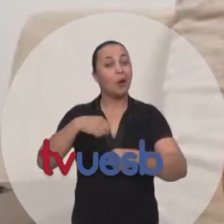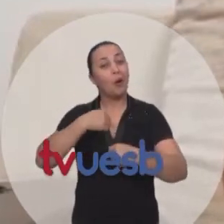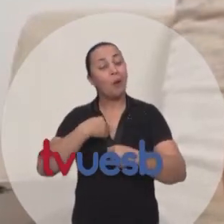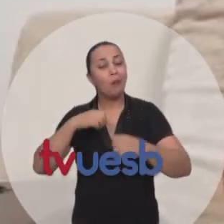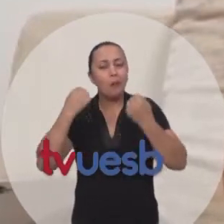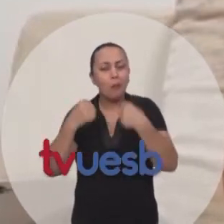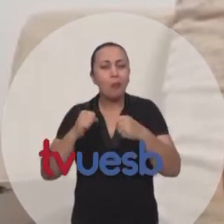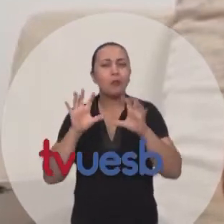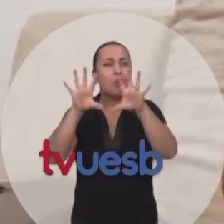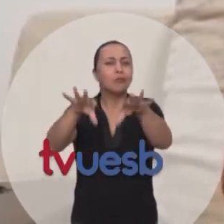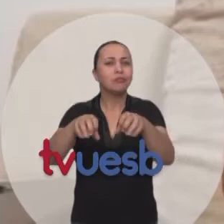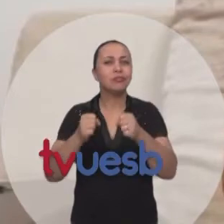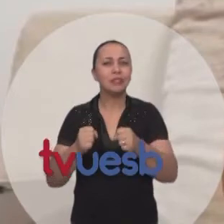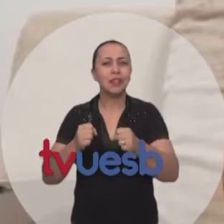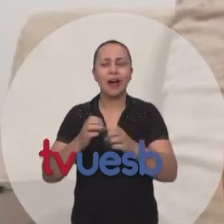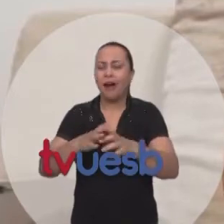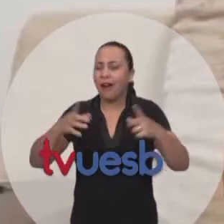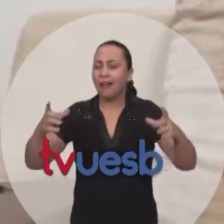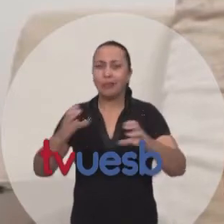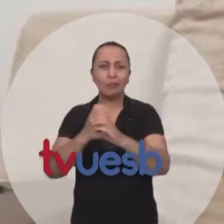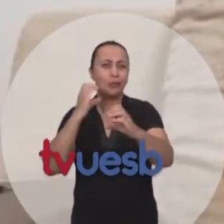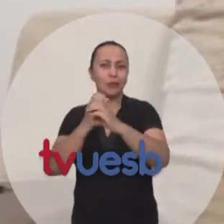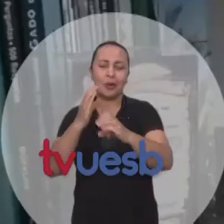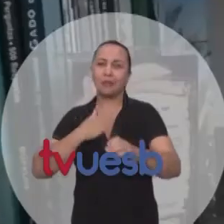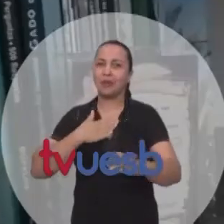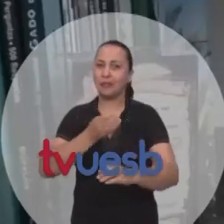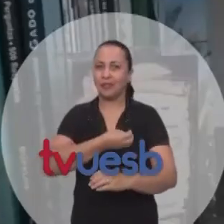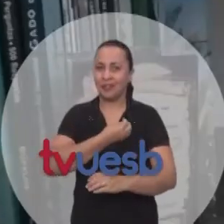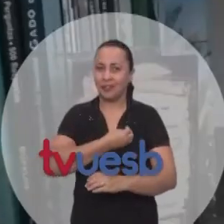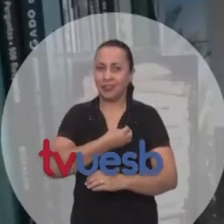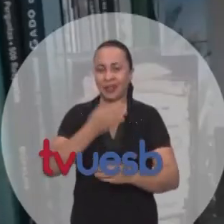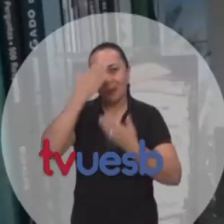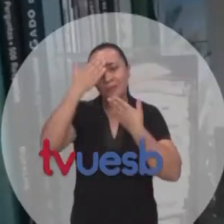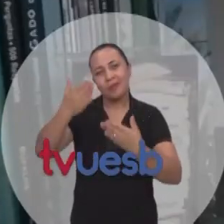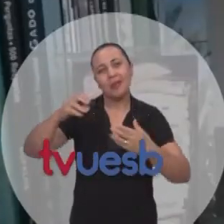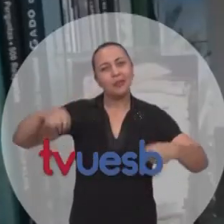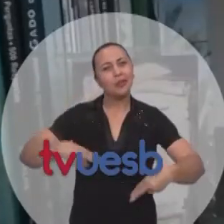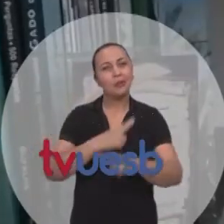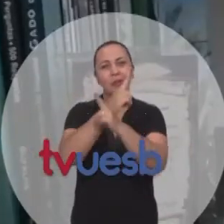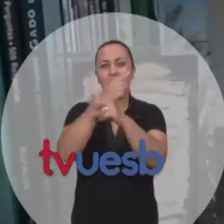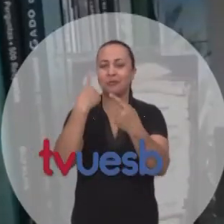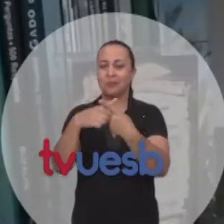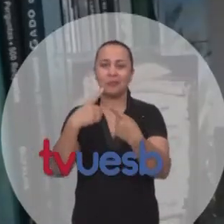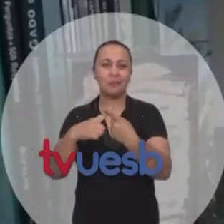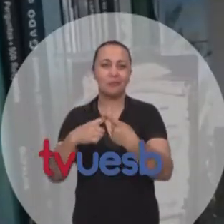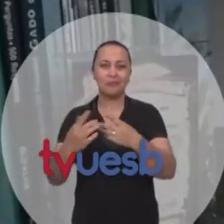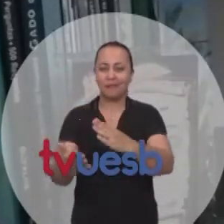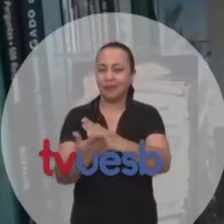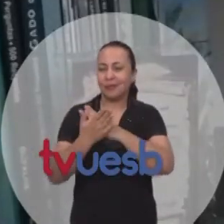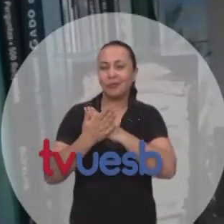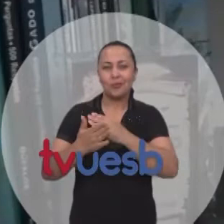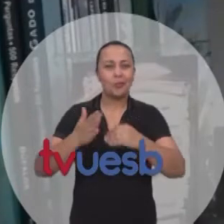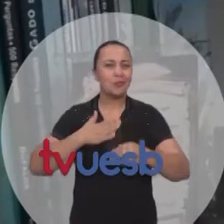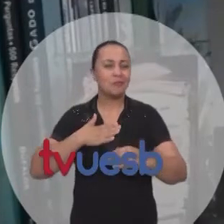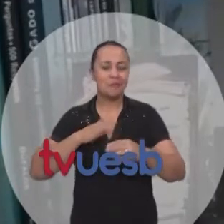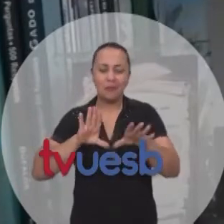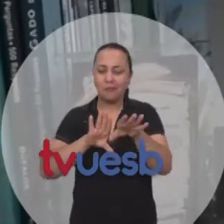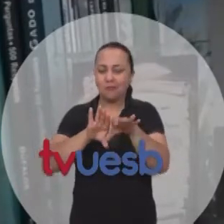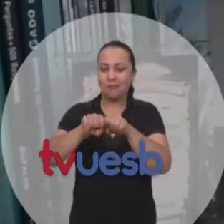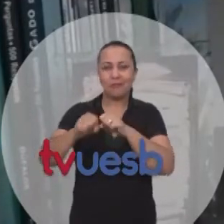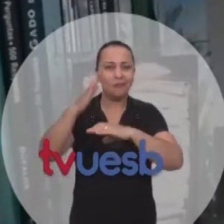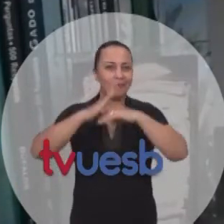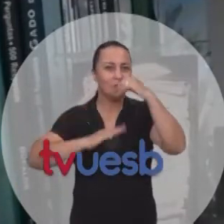universidade que eu pude alcançar muitos projetos em minha vida. Gostaria de agradecer à UESB por contribuir com a